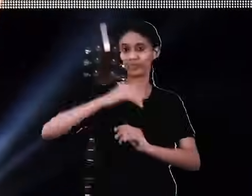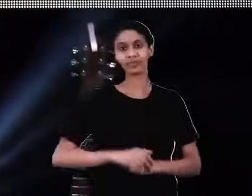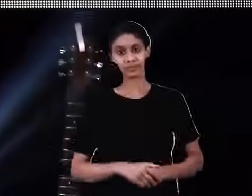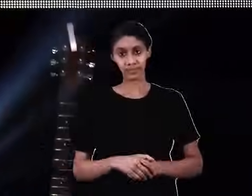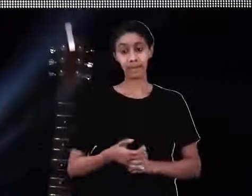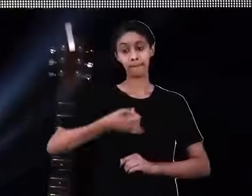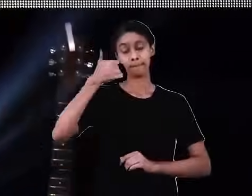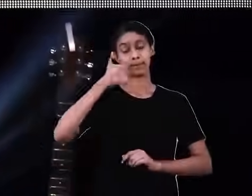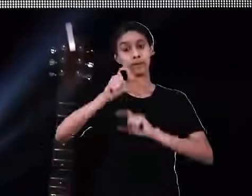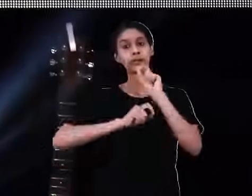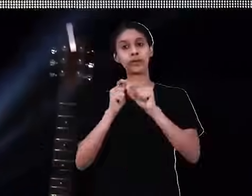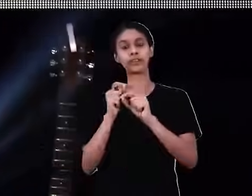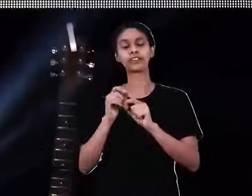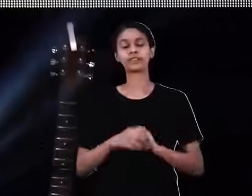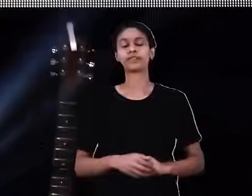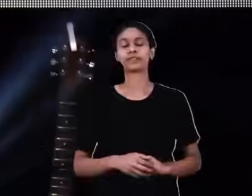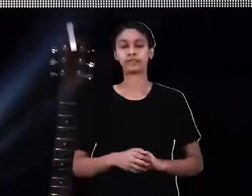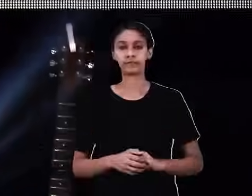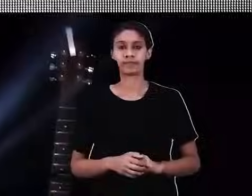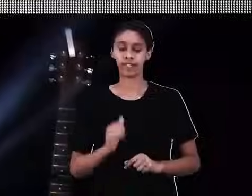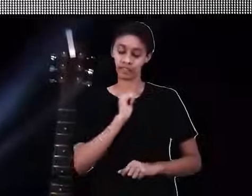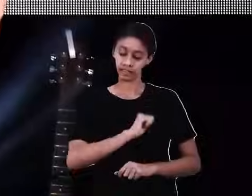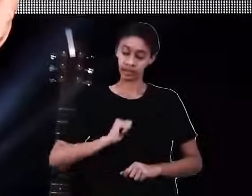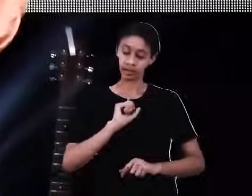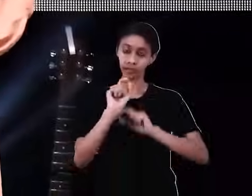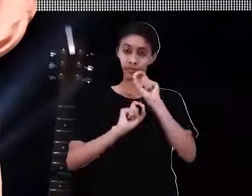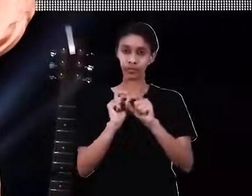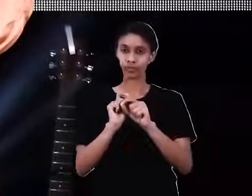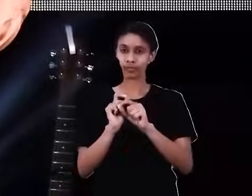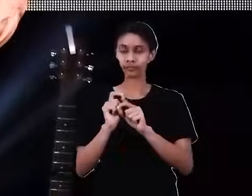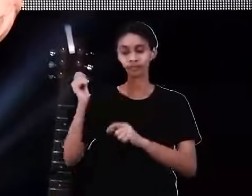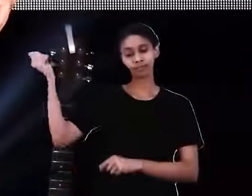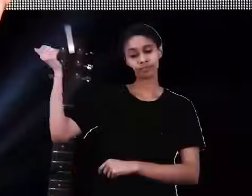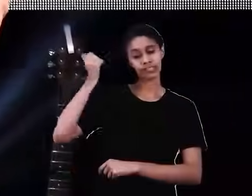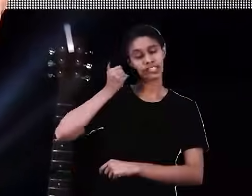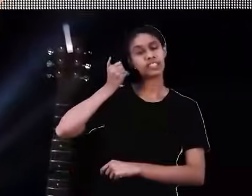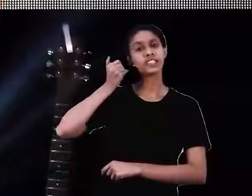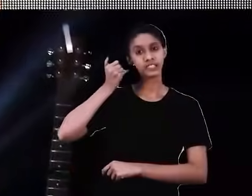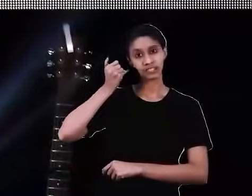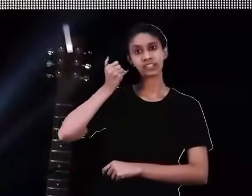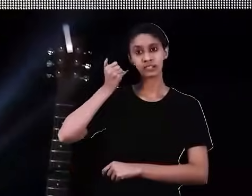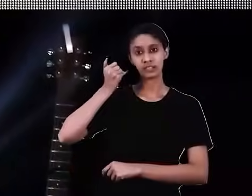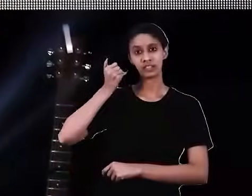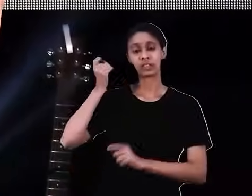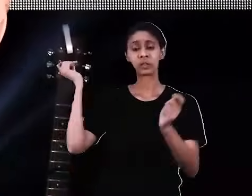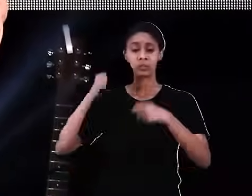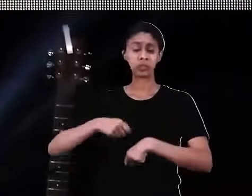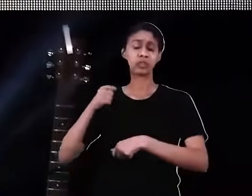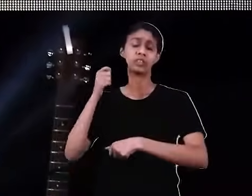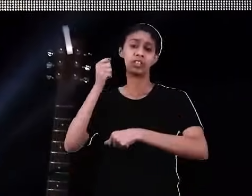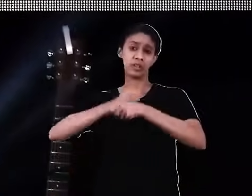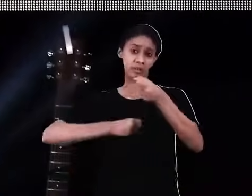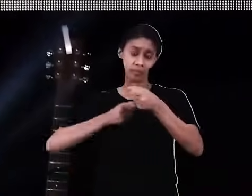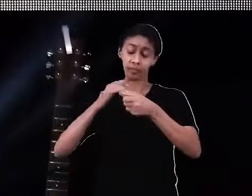O primeiro desafio de Abigail foi o quê? Foi ouvir a notícia. A notícia de que ela poderia morrer, seu marido poderia